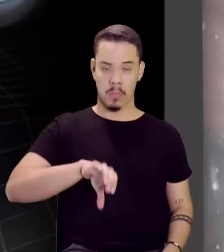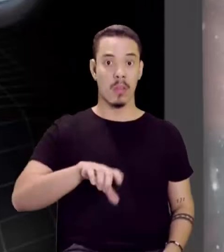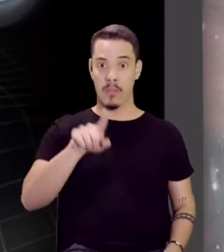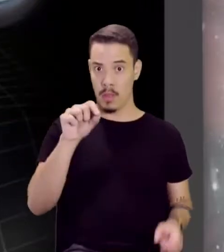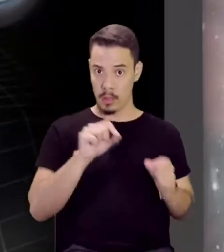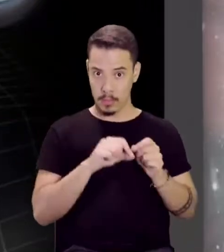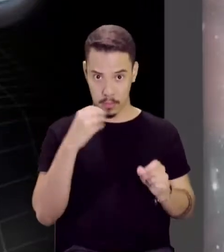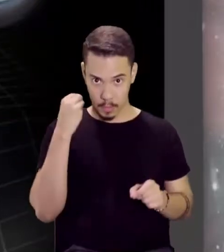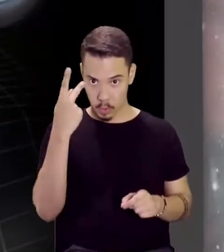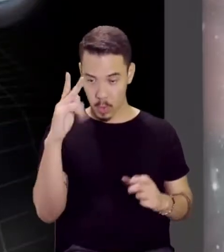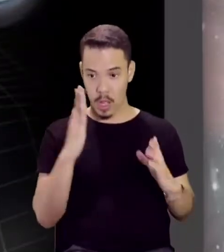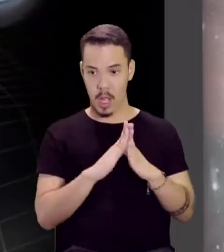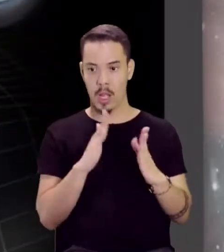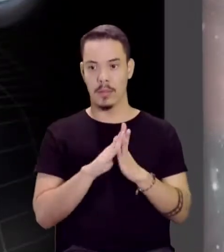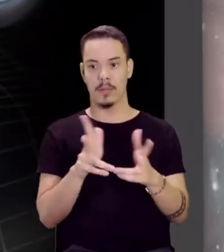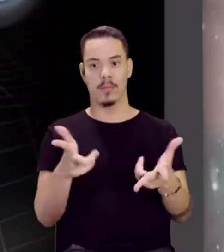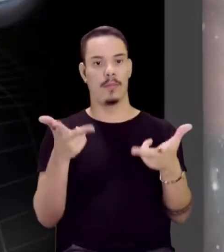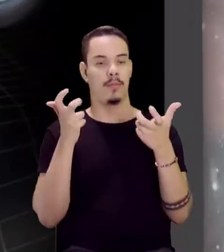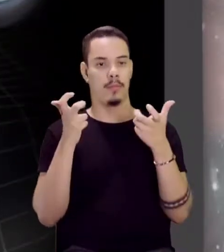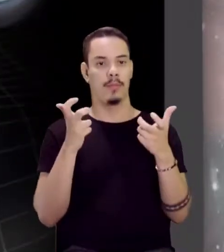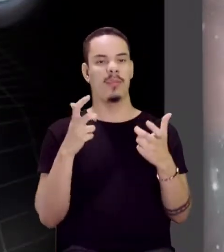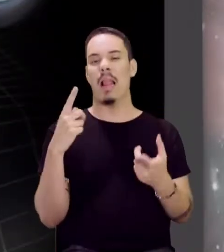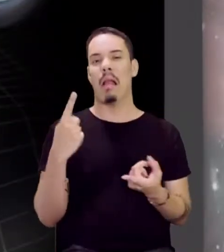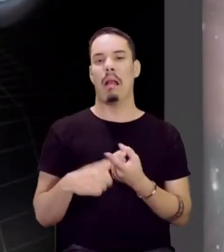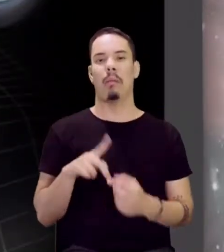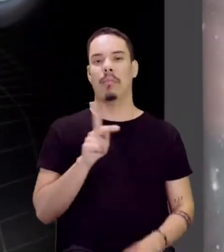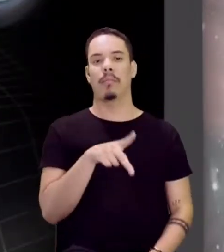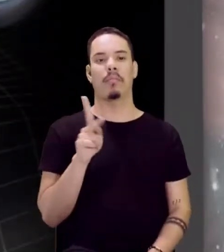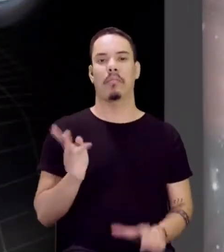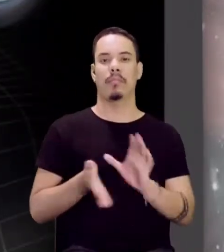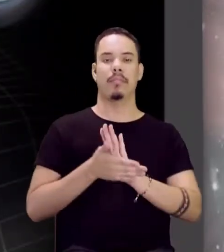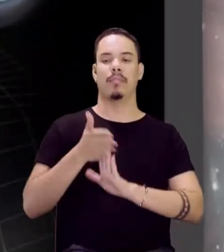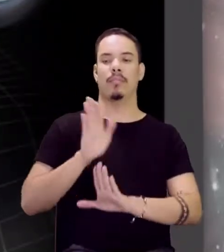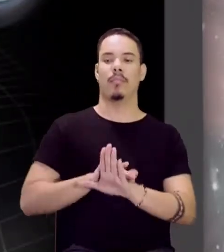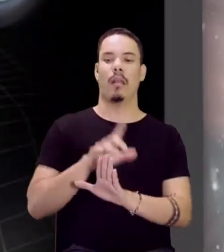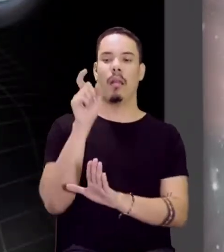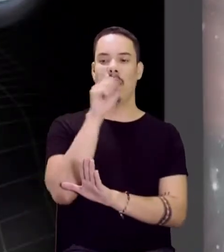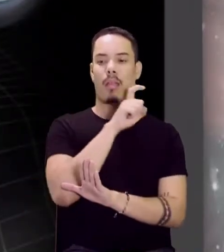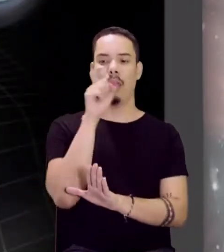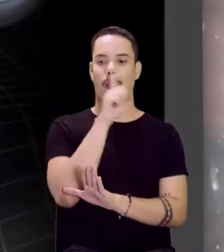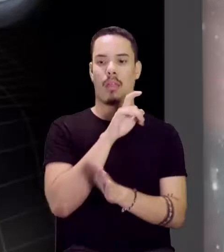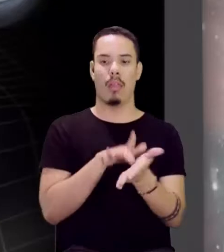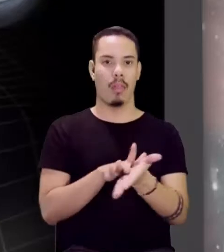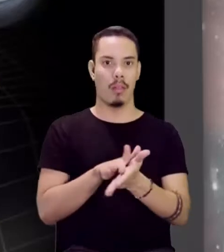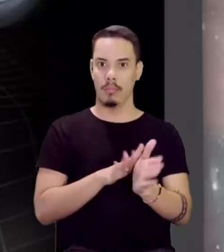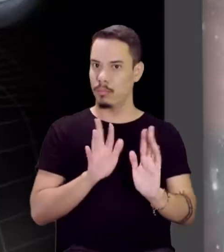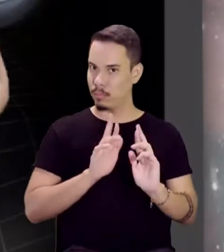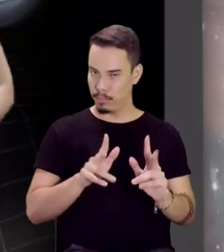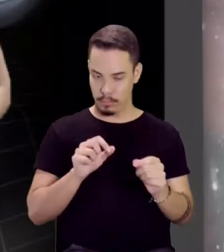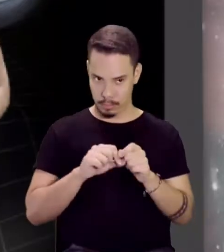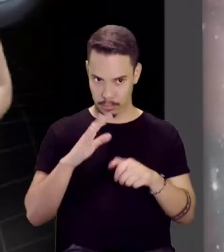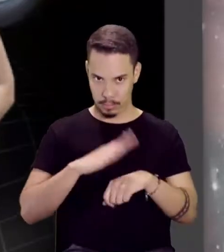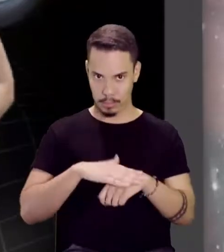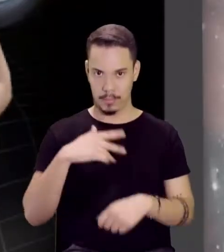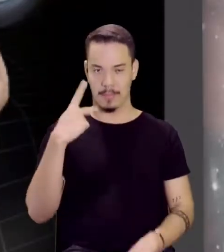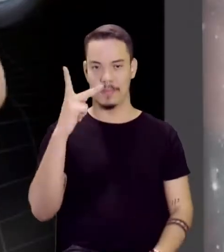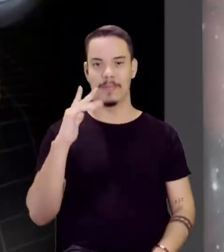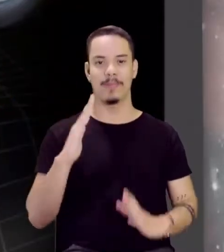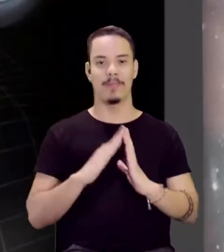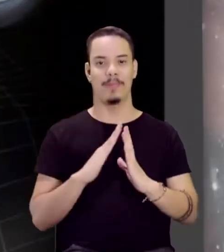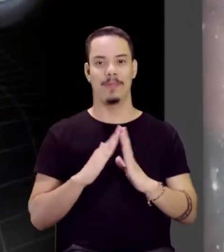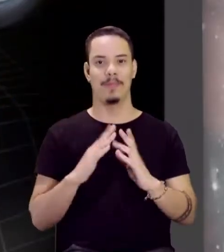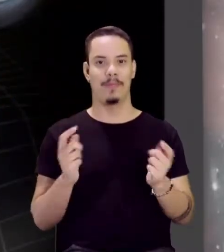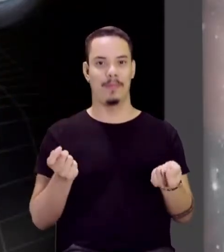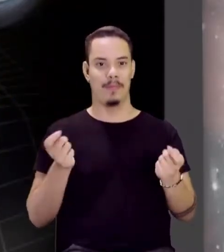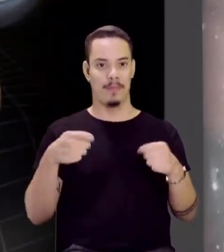vai ver, observar, não é? Você pode achar, não, o professor Mac ali, ele aprontou alguma e tal. Entendeu? Só fazer. Só